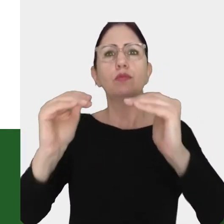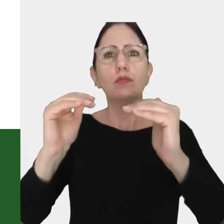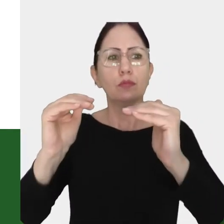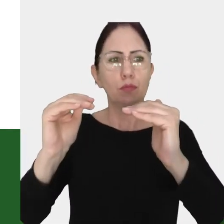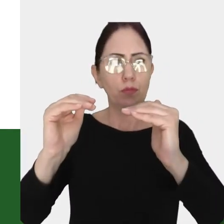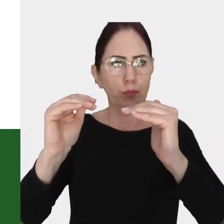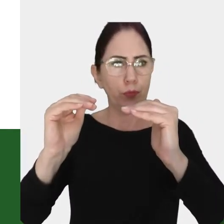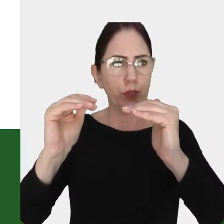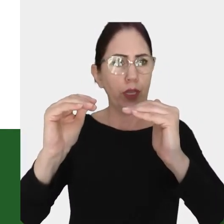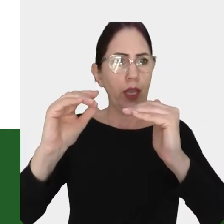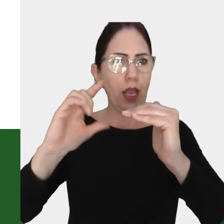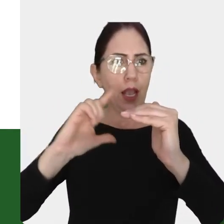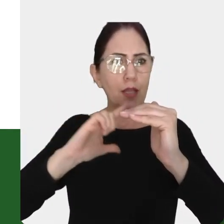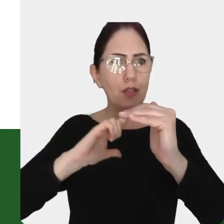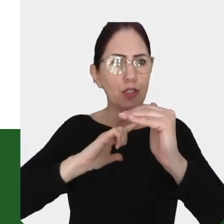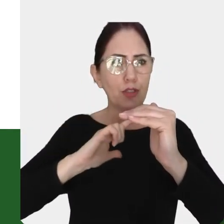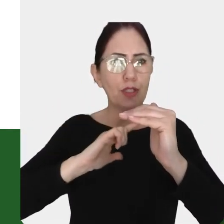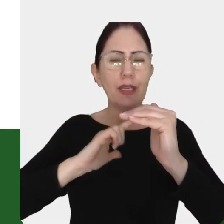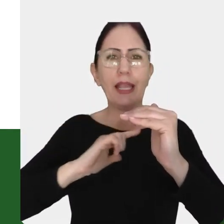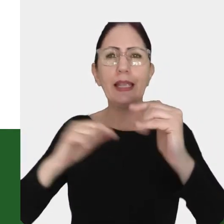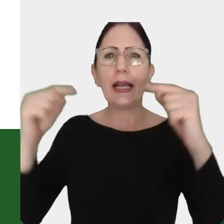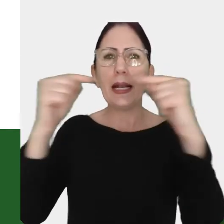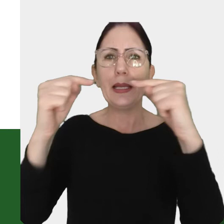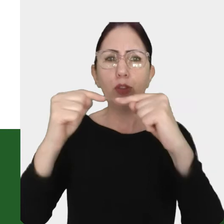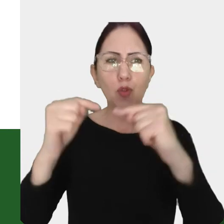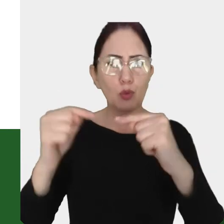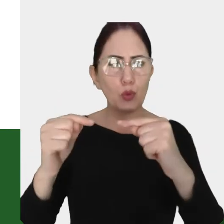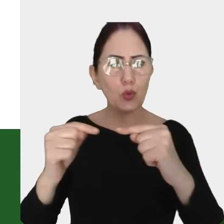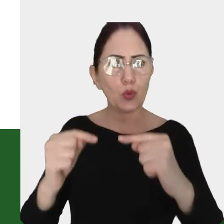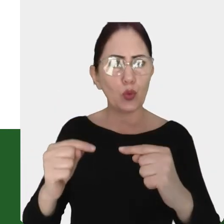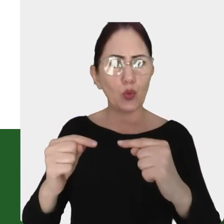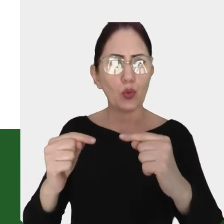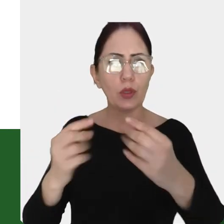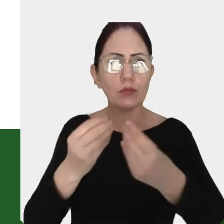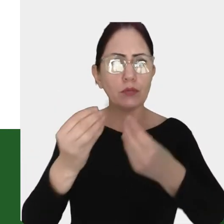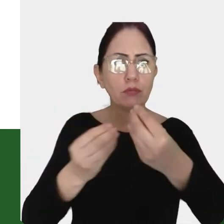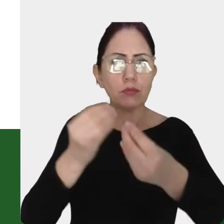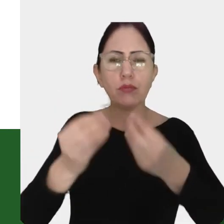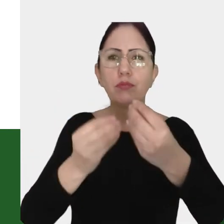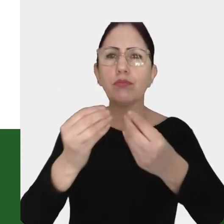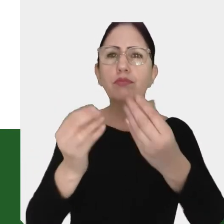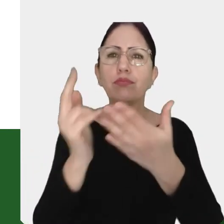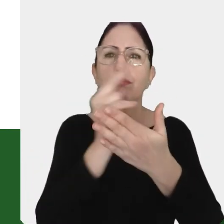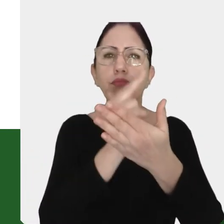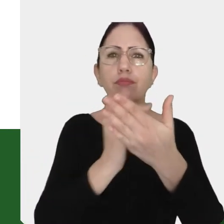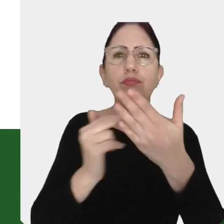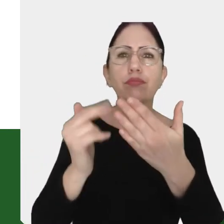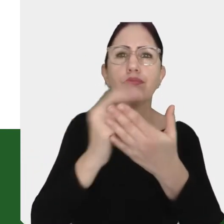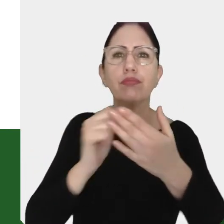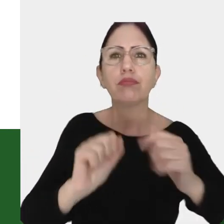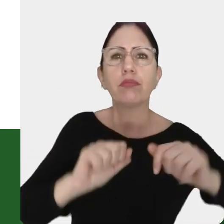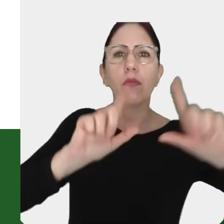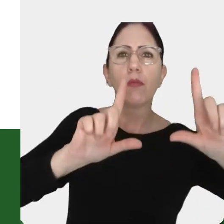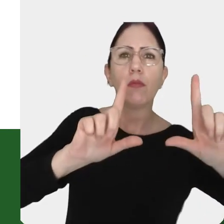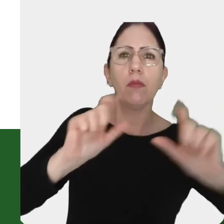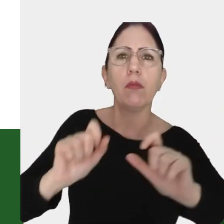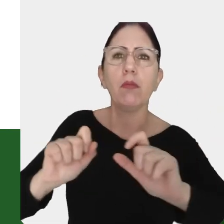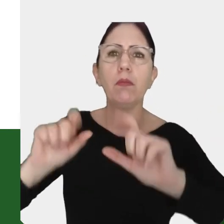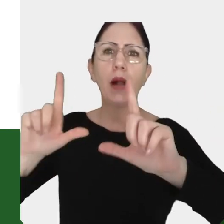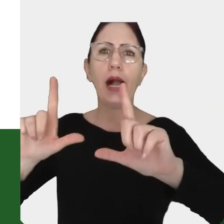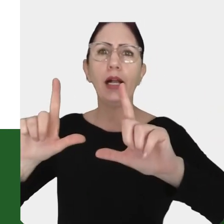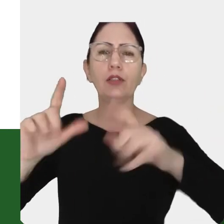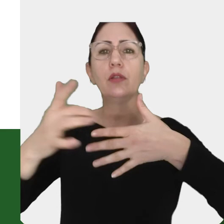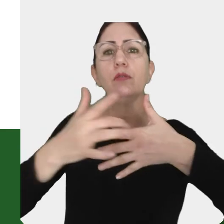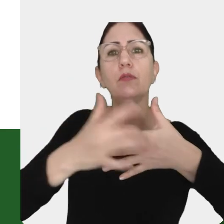requisitos. Depois a gente passa para estrutura, que é onde a gente vai desenhar a hierarquia